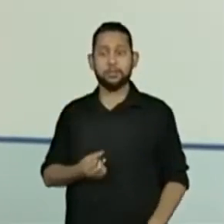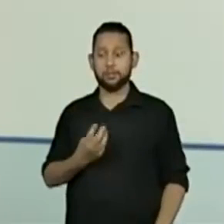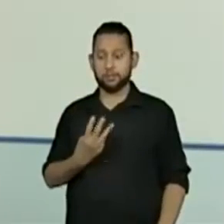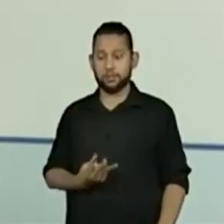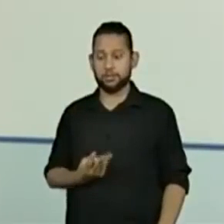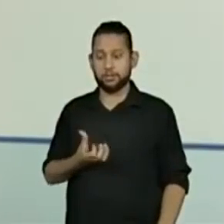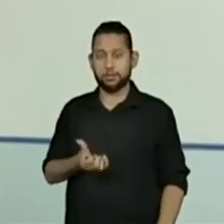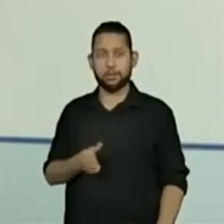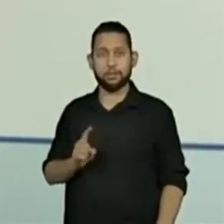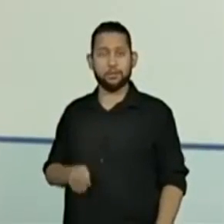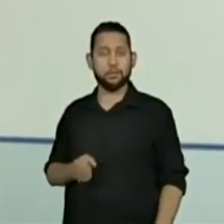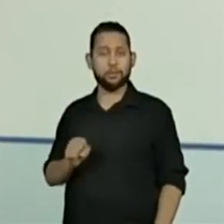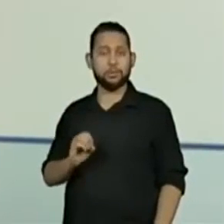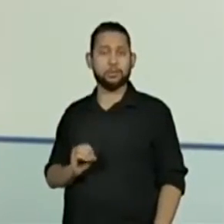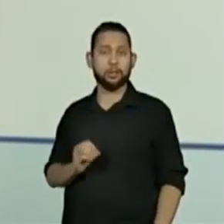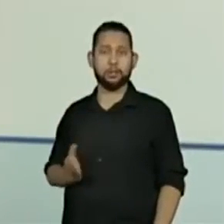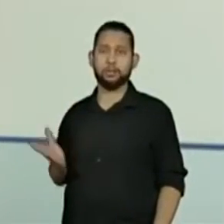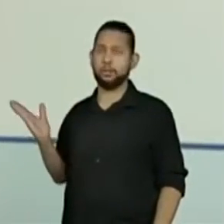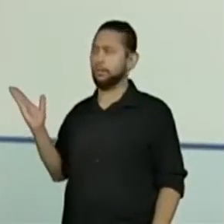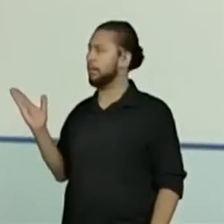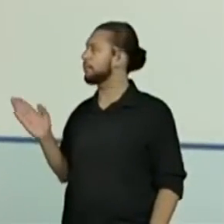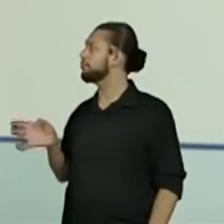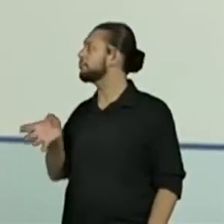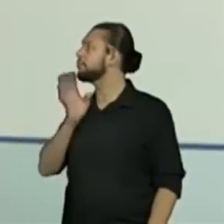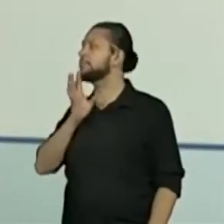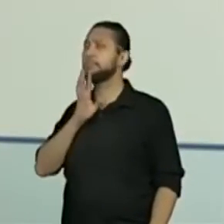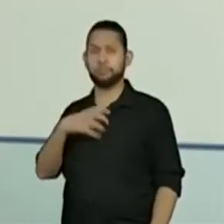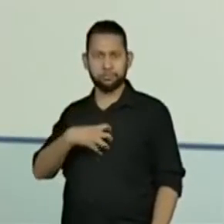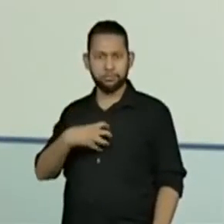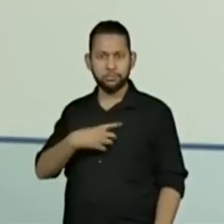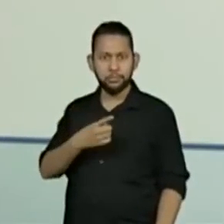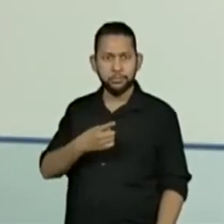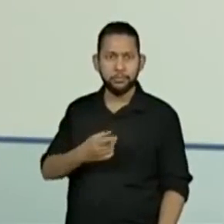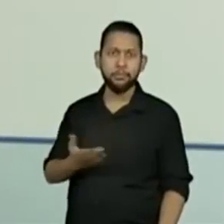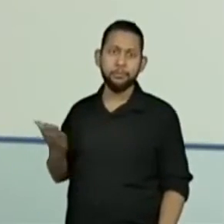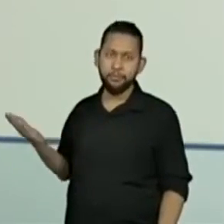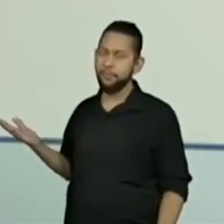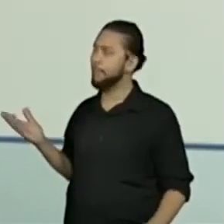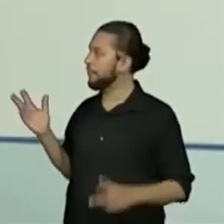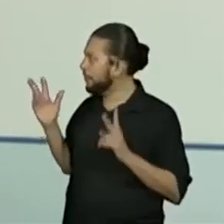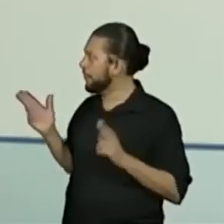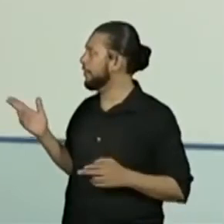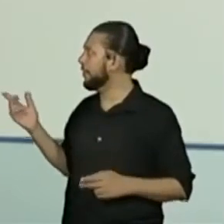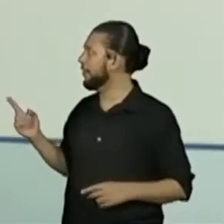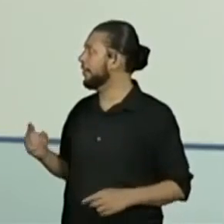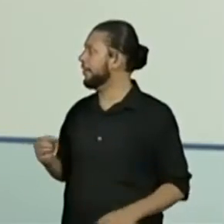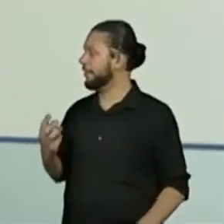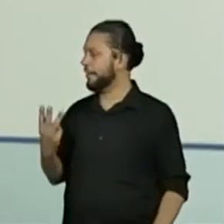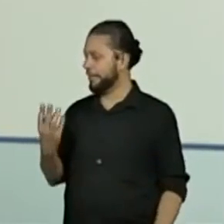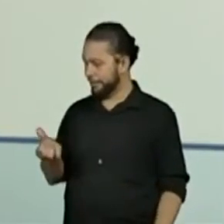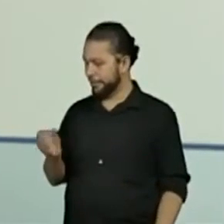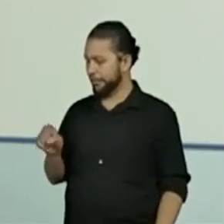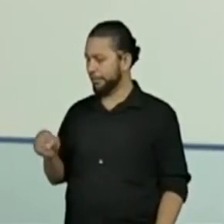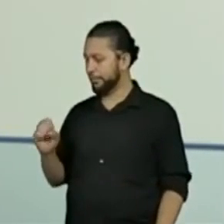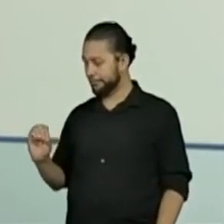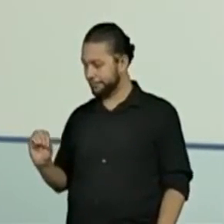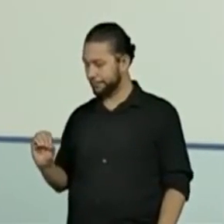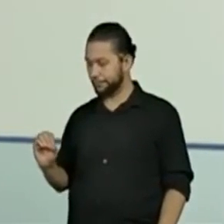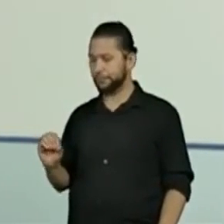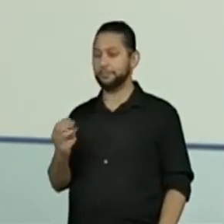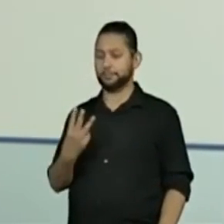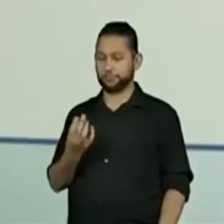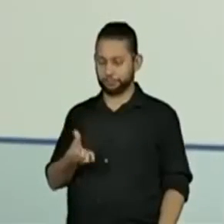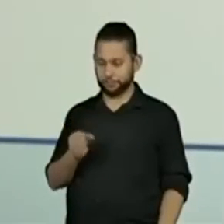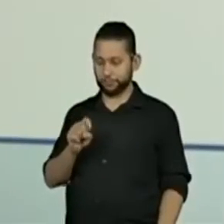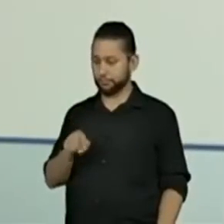com mais um 32 números Olha lá tudo bem até aqui pessoal